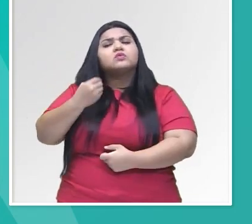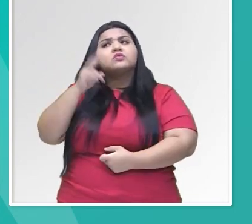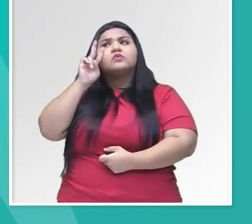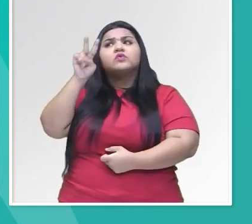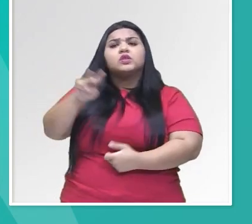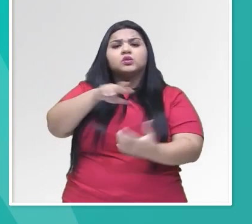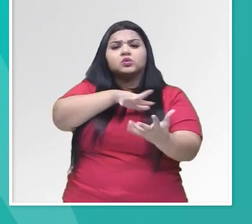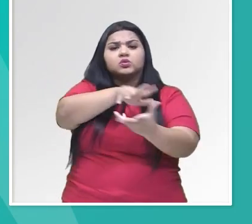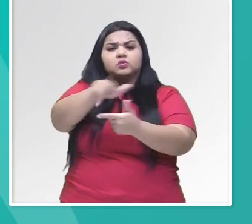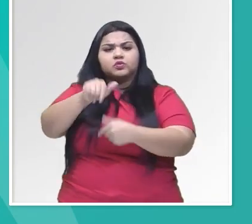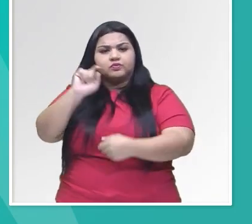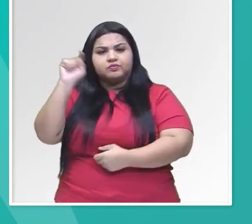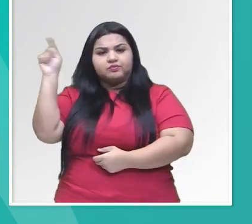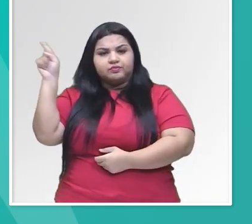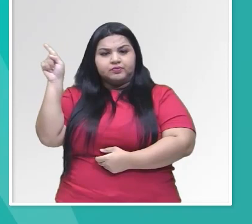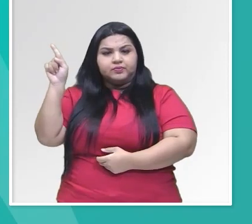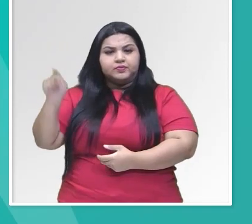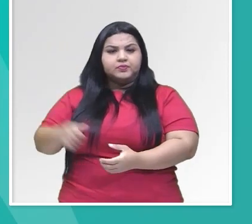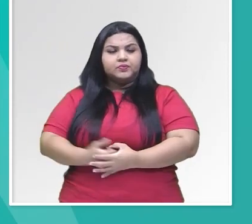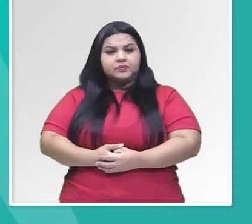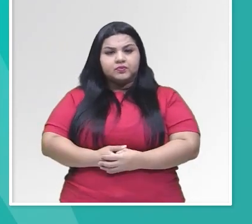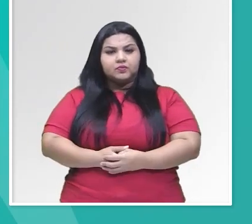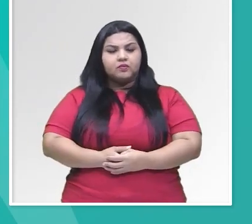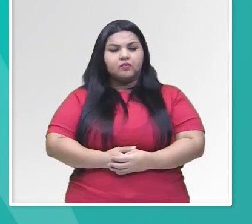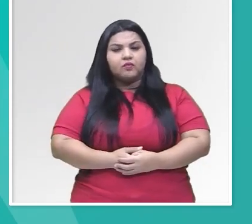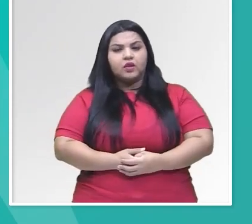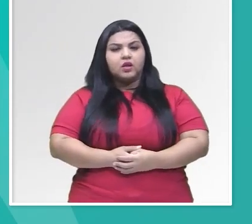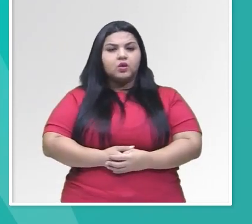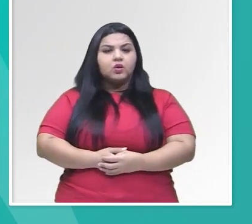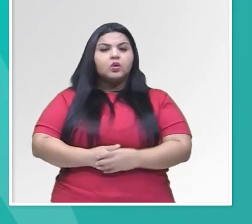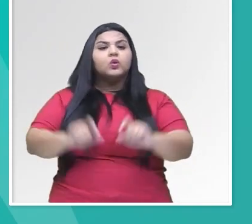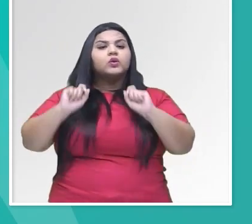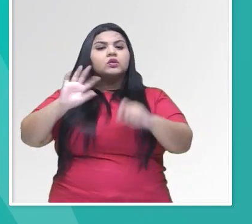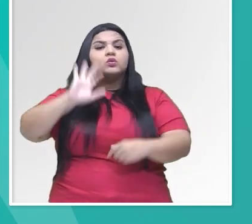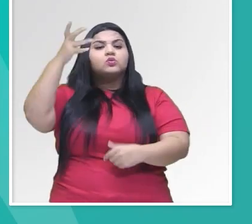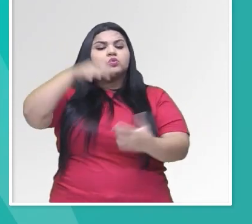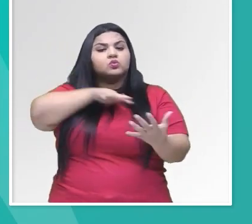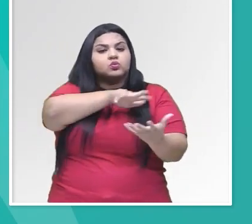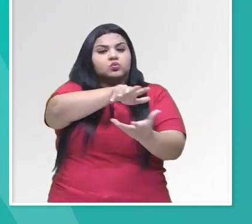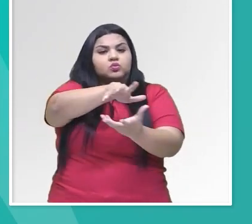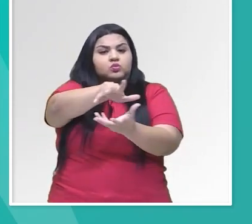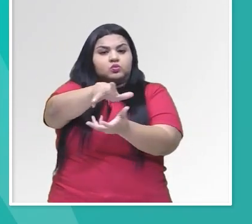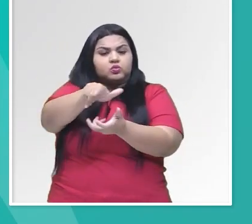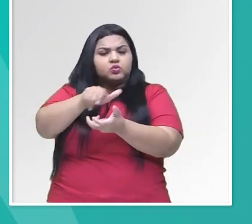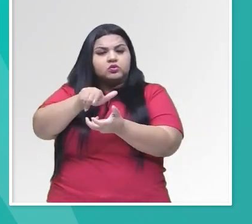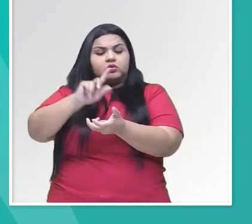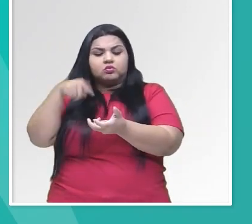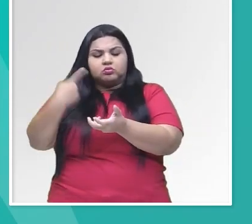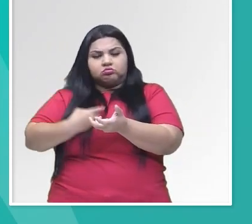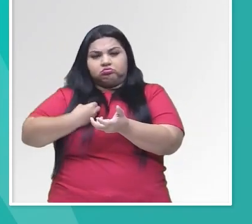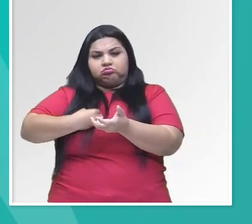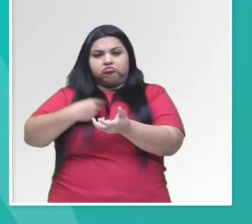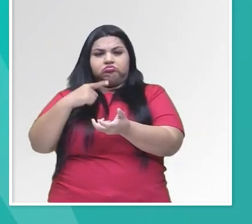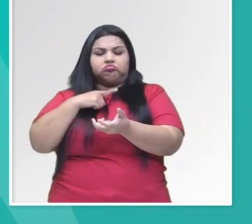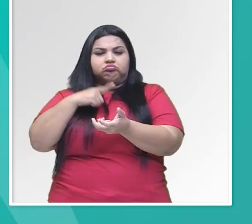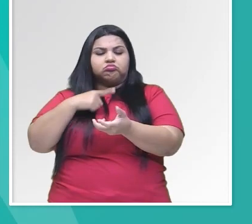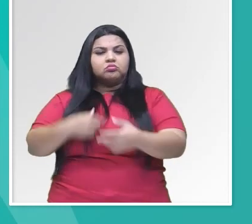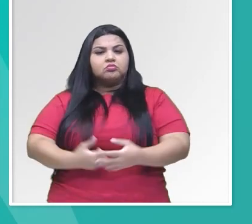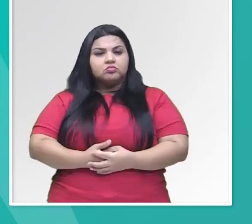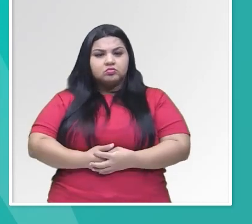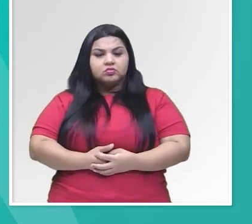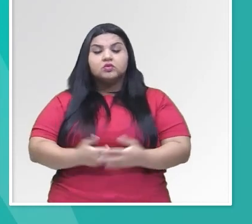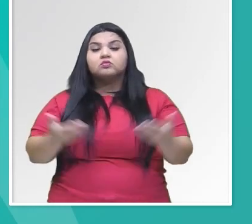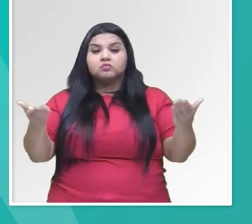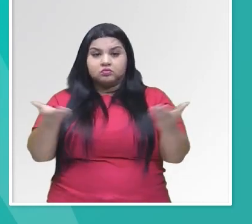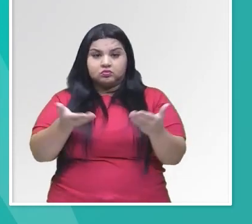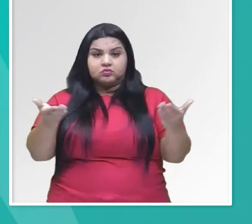para a próxima cartela aí para nós vermos o que está acontecendo no mundo que nós vivemos.